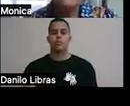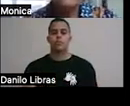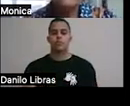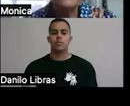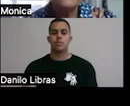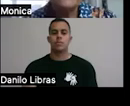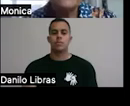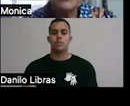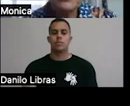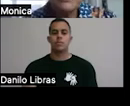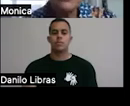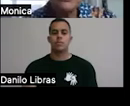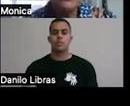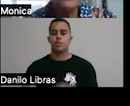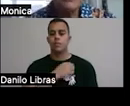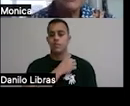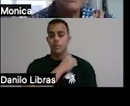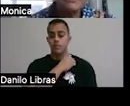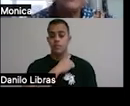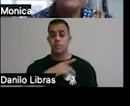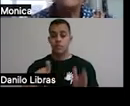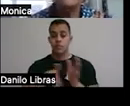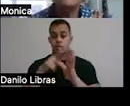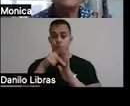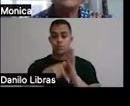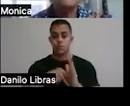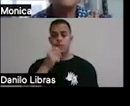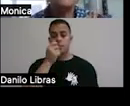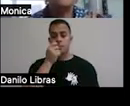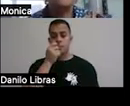com o projeto.